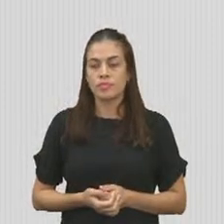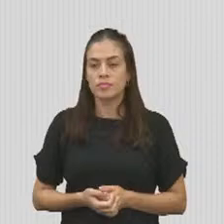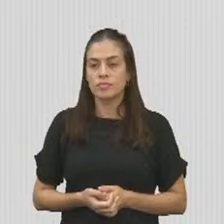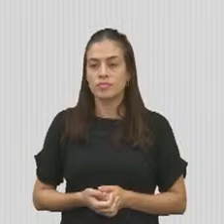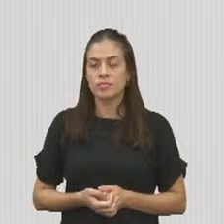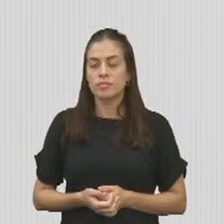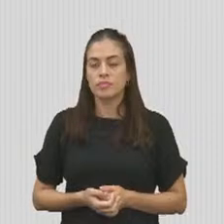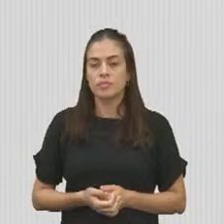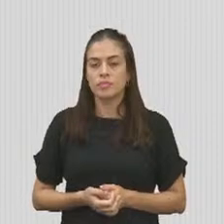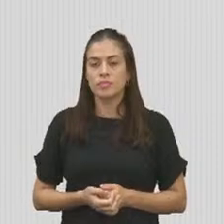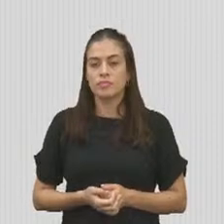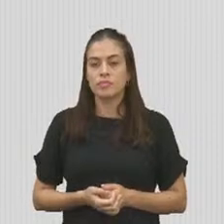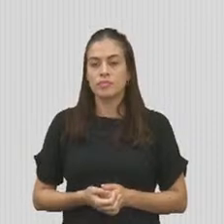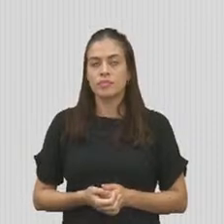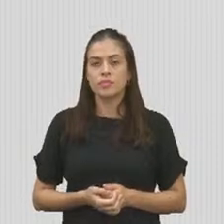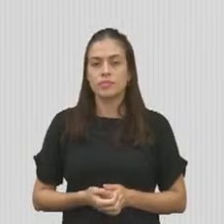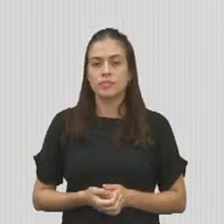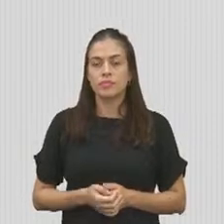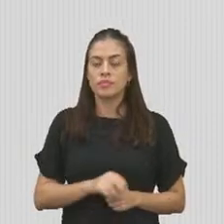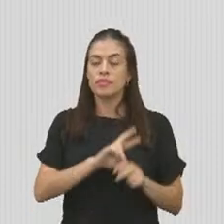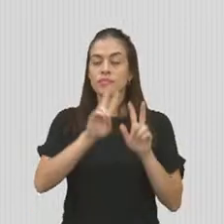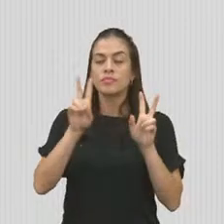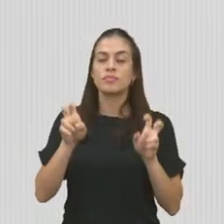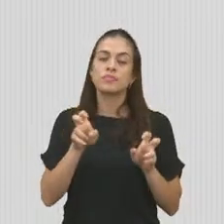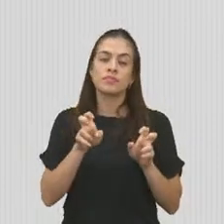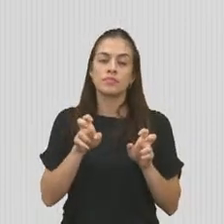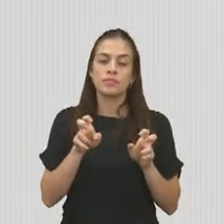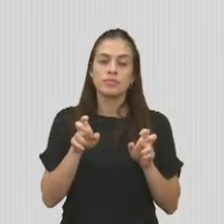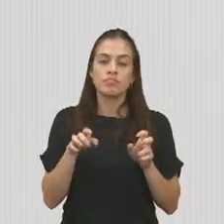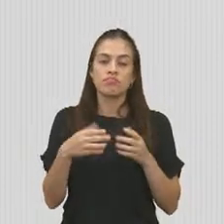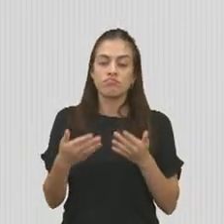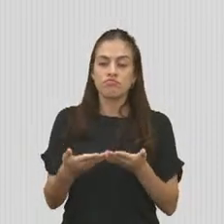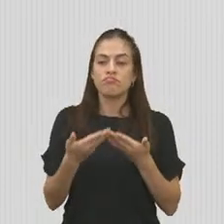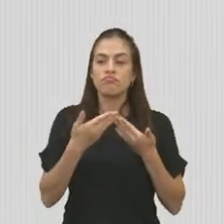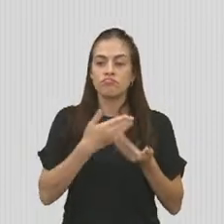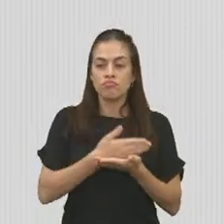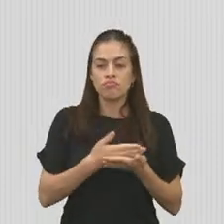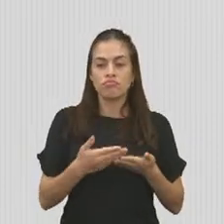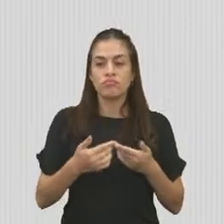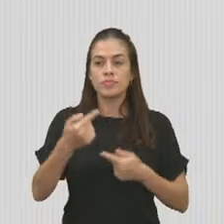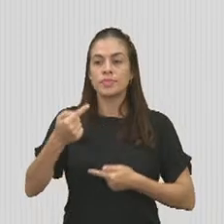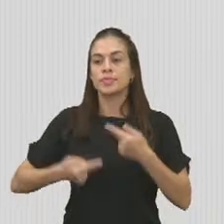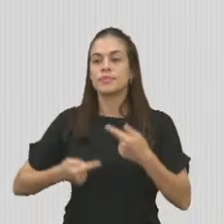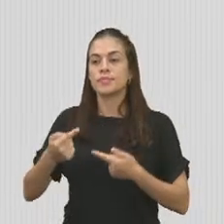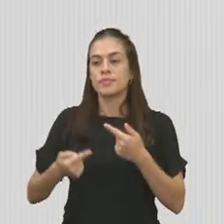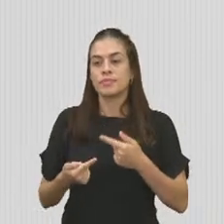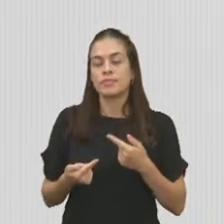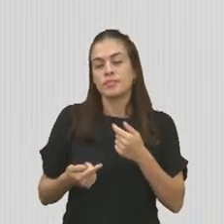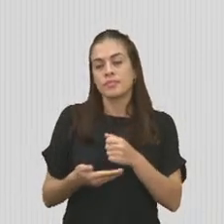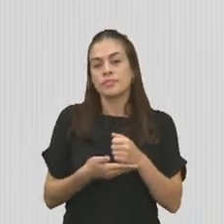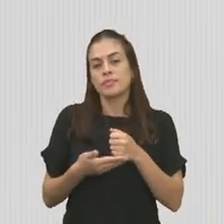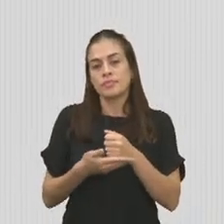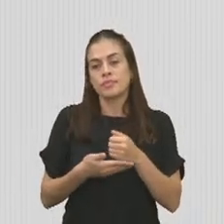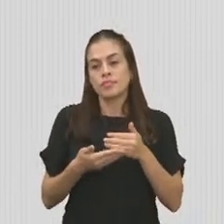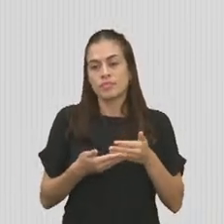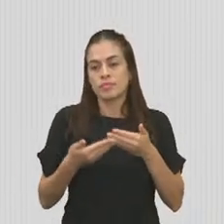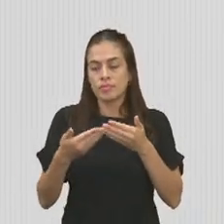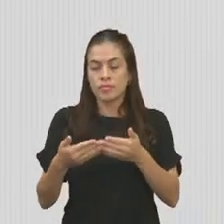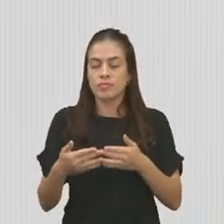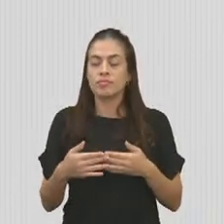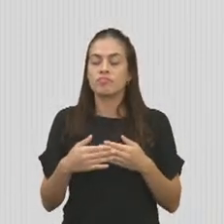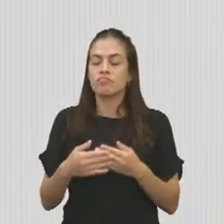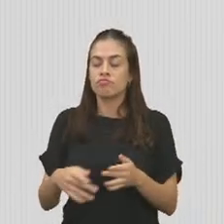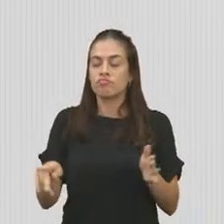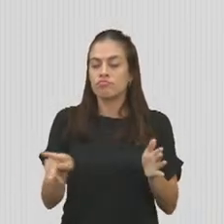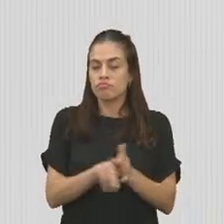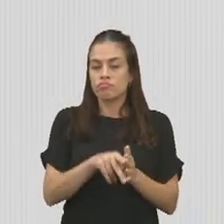seguinte. Alguns dos assuntos que a gente vai abordar aqui hoje. A gente vai falar sobre política baseada em evidências, que é uma diretriz do Gabinete